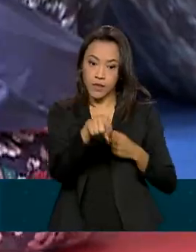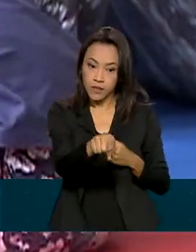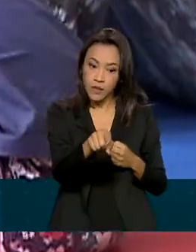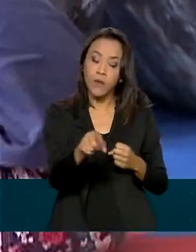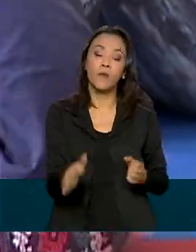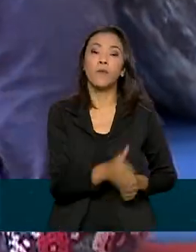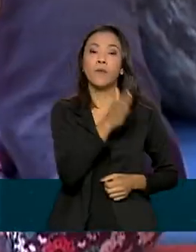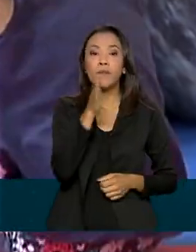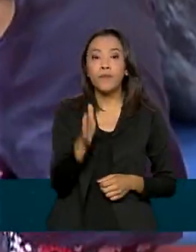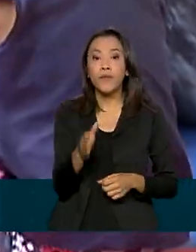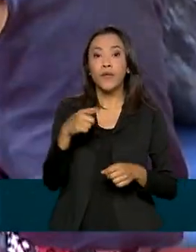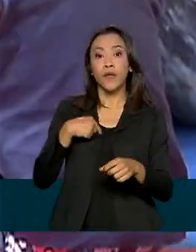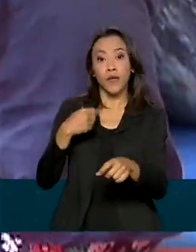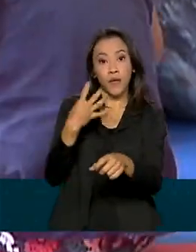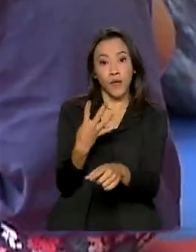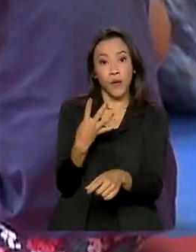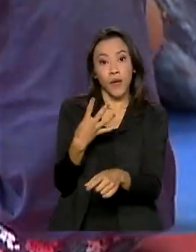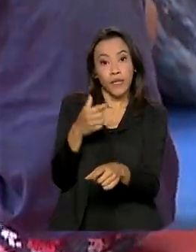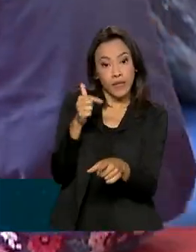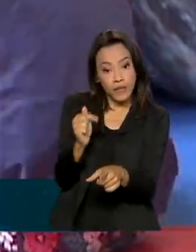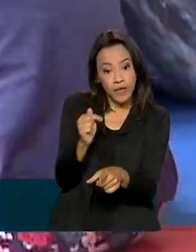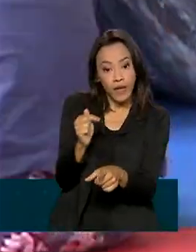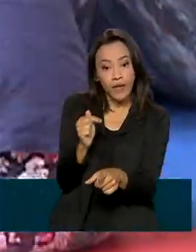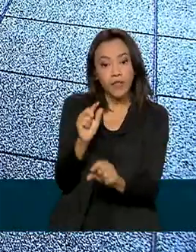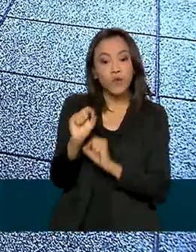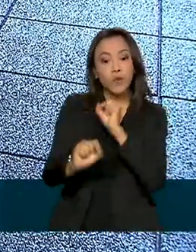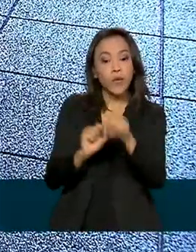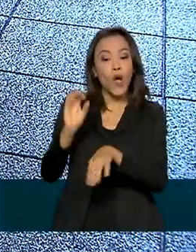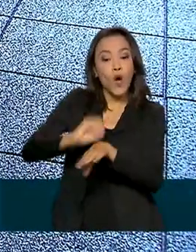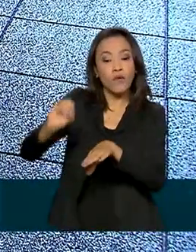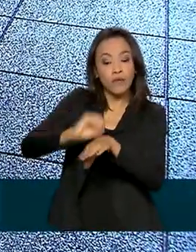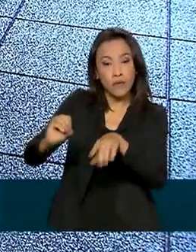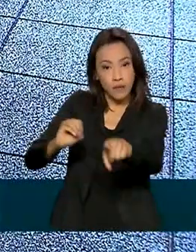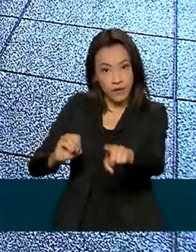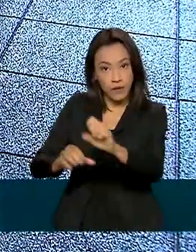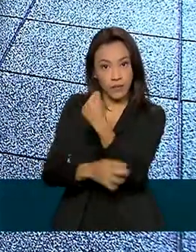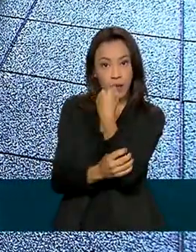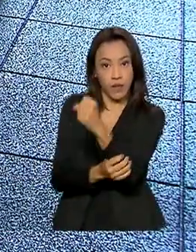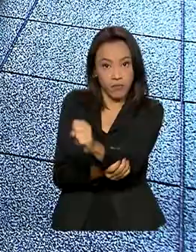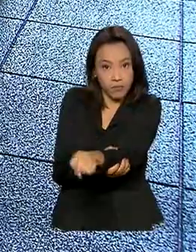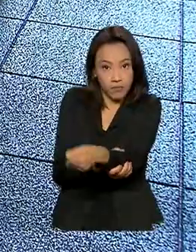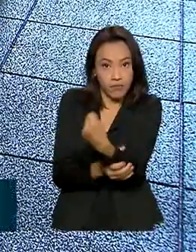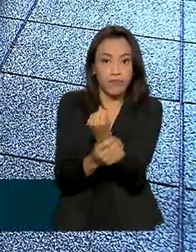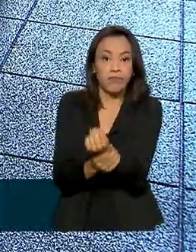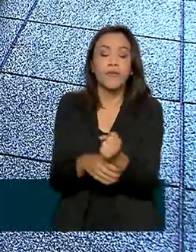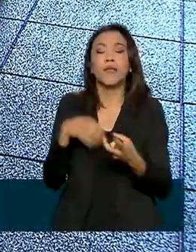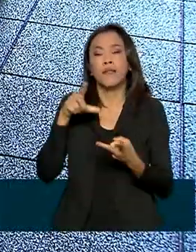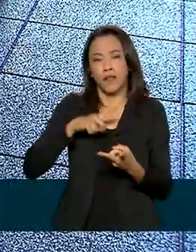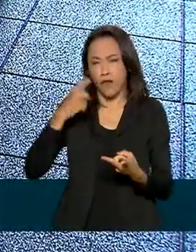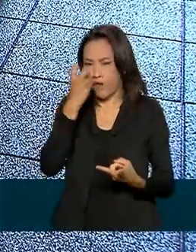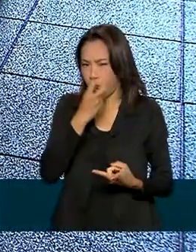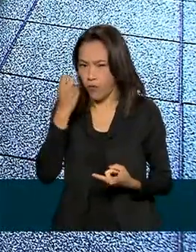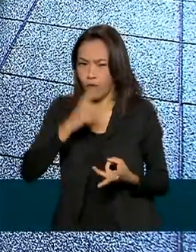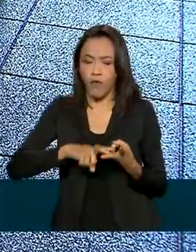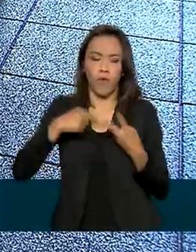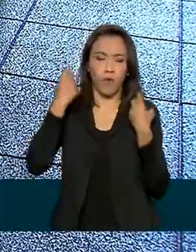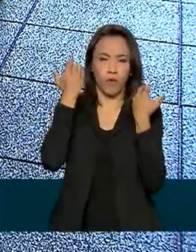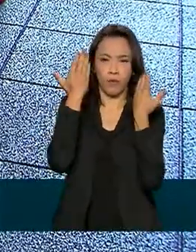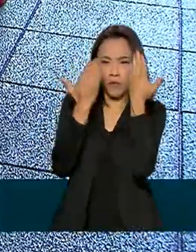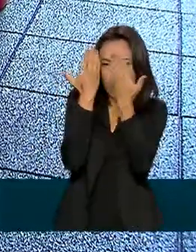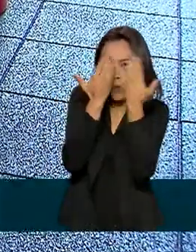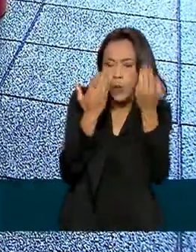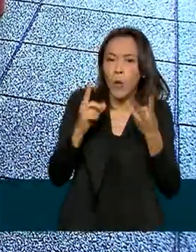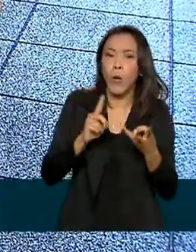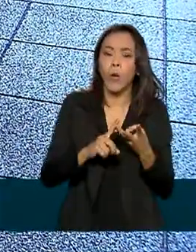única modalidade e 47 oficinas ortopédicas são fonoaudiólogos psicólogos